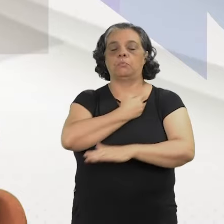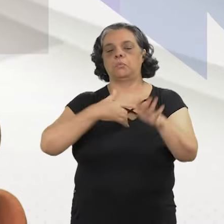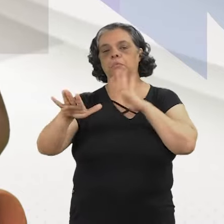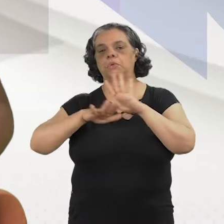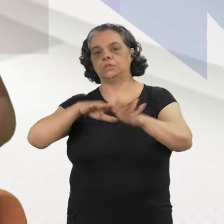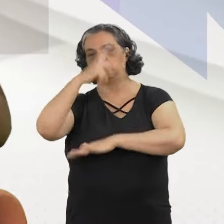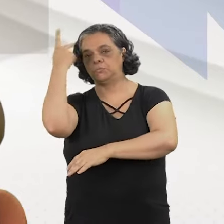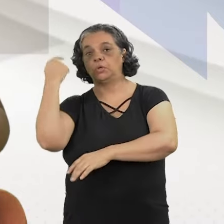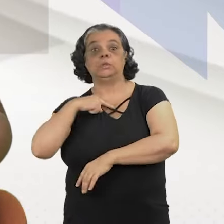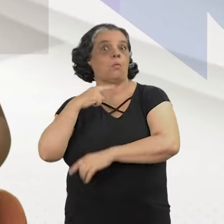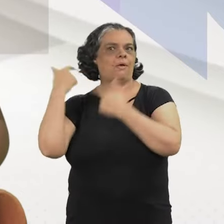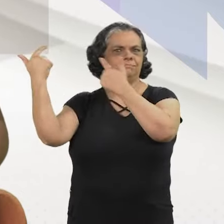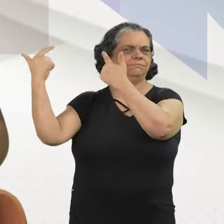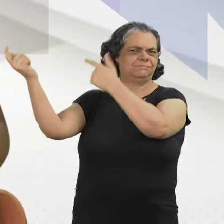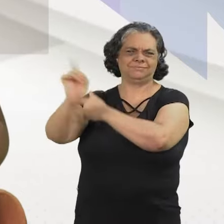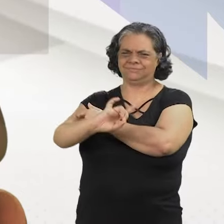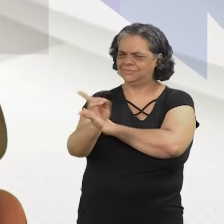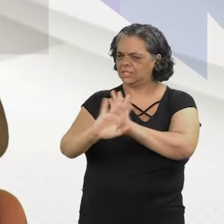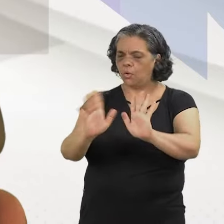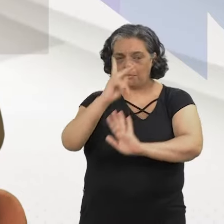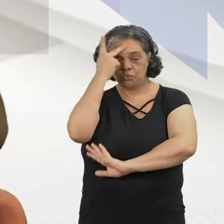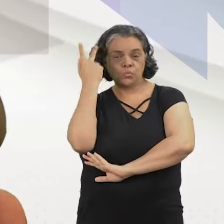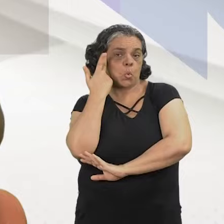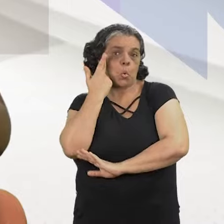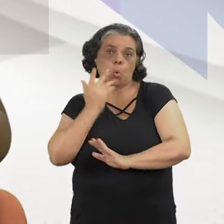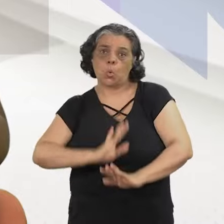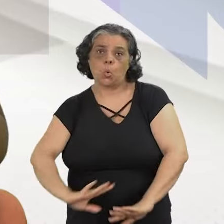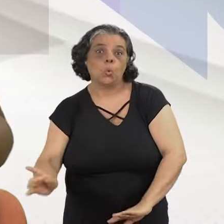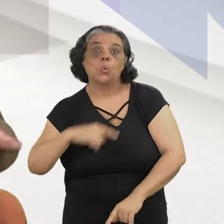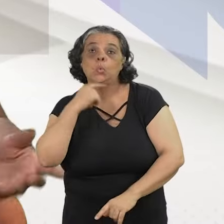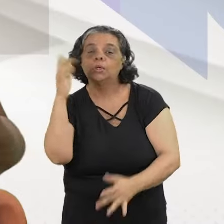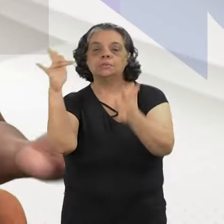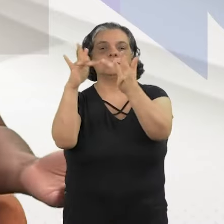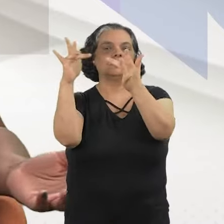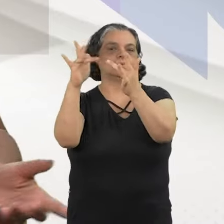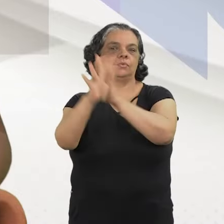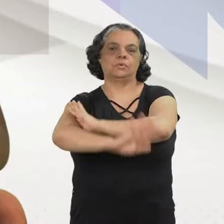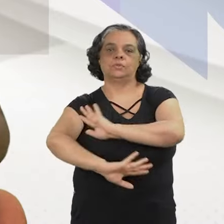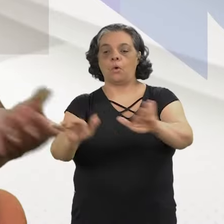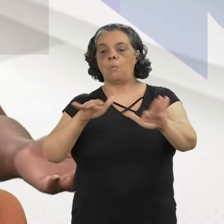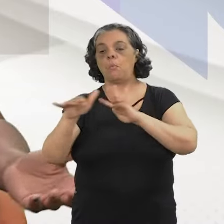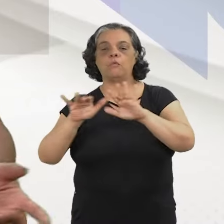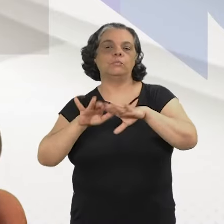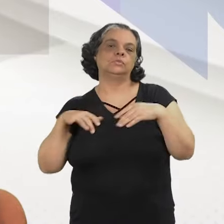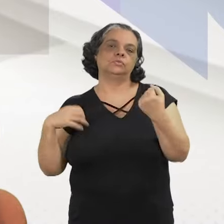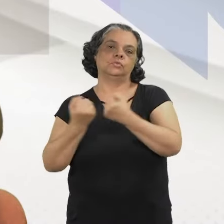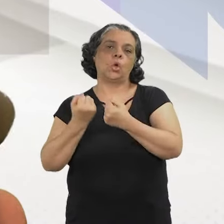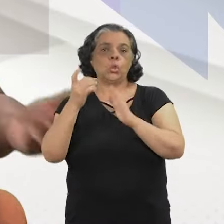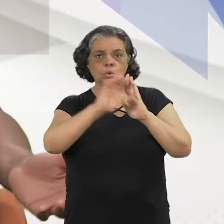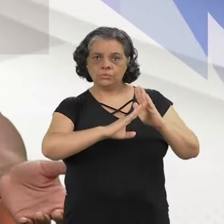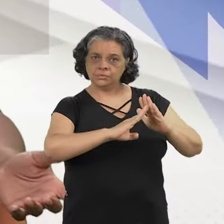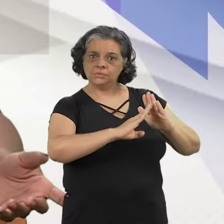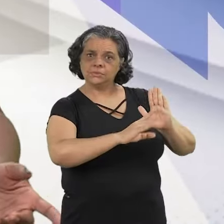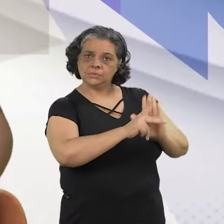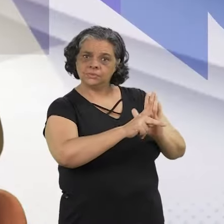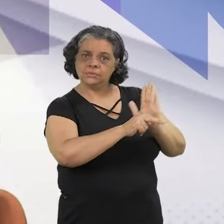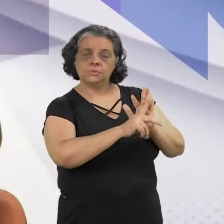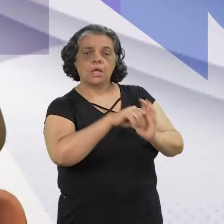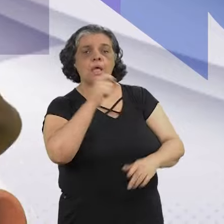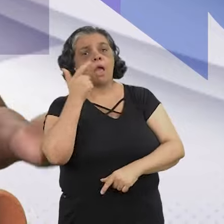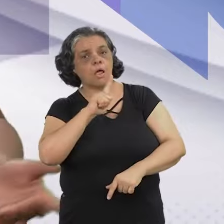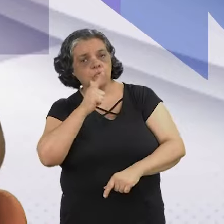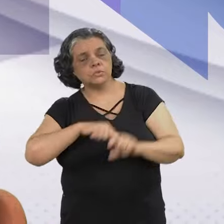as pessoas não eram militantes que estavam fazendo aquilo eram pessoas que nunca tiveram contato com movimentos sociais donas de casa